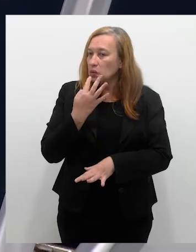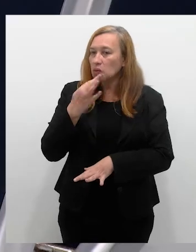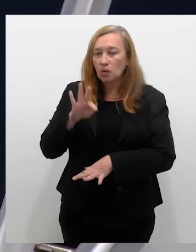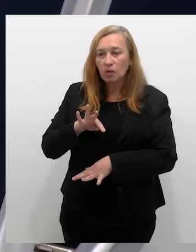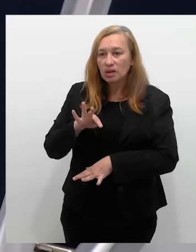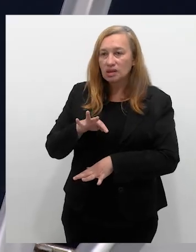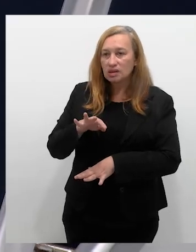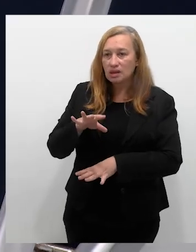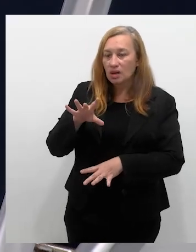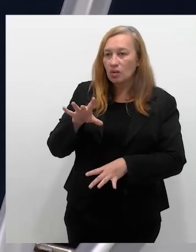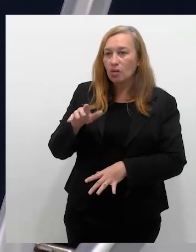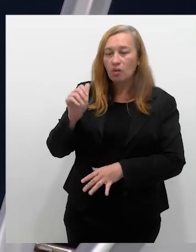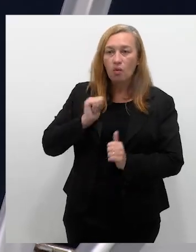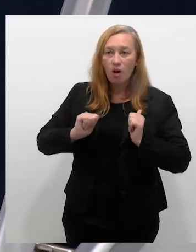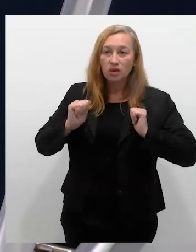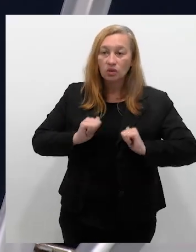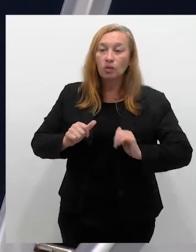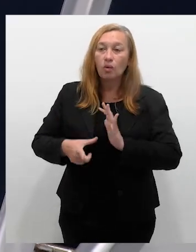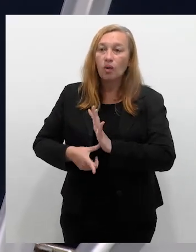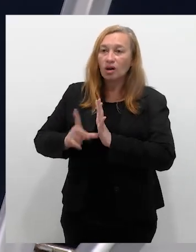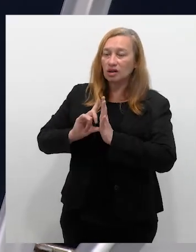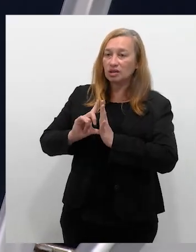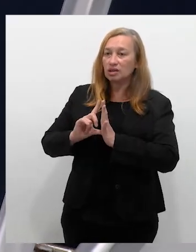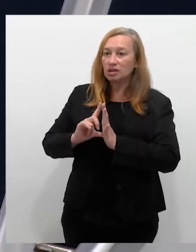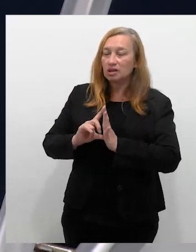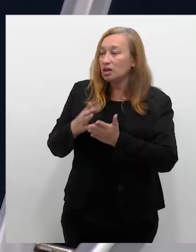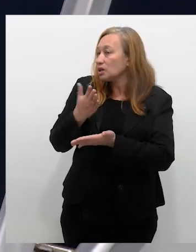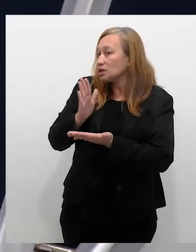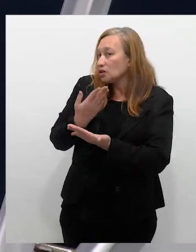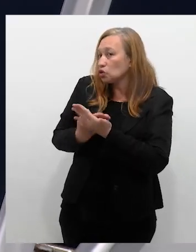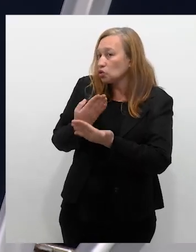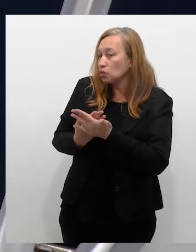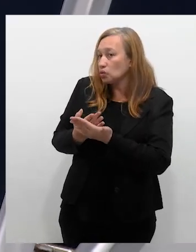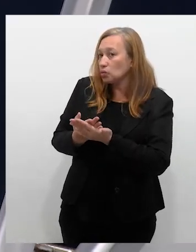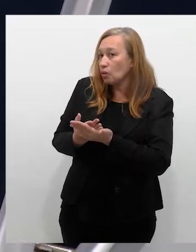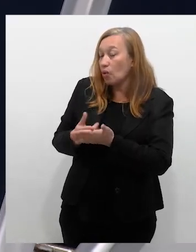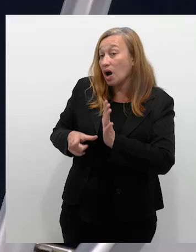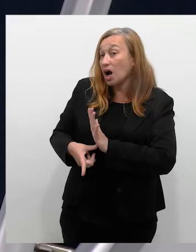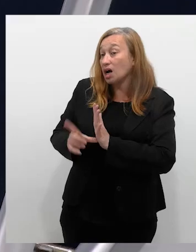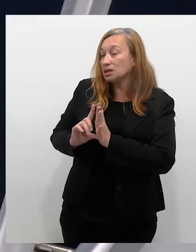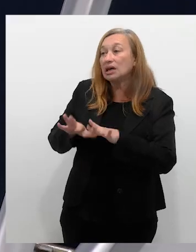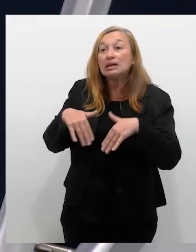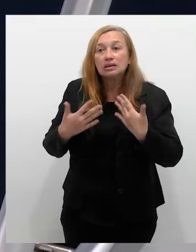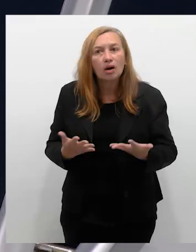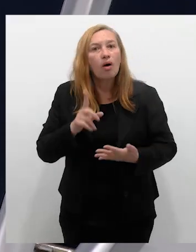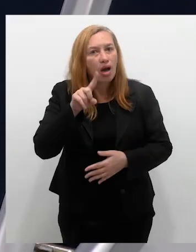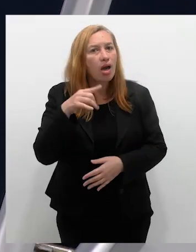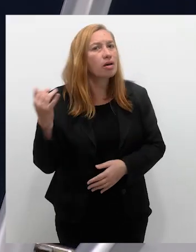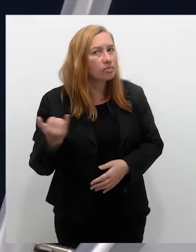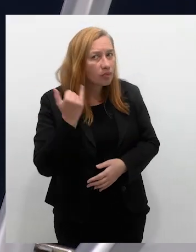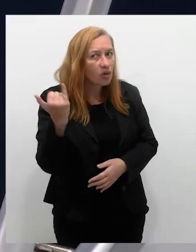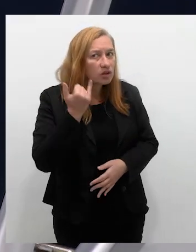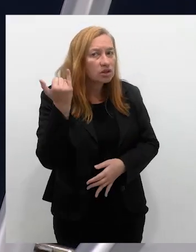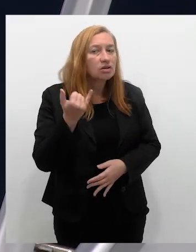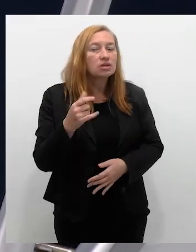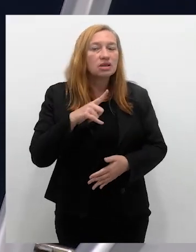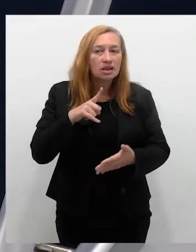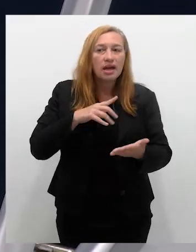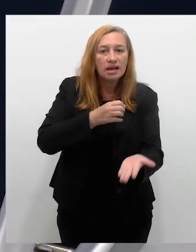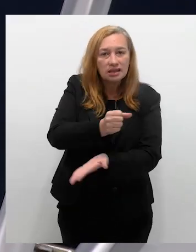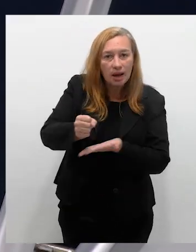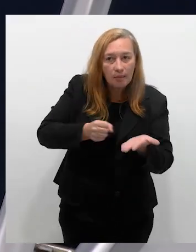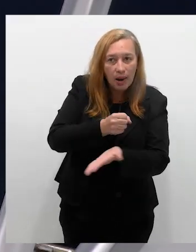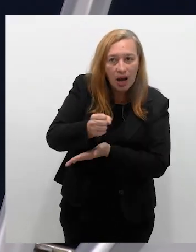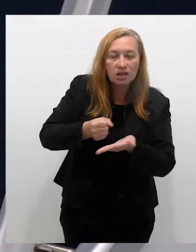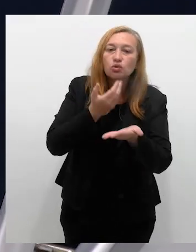não conheceu aquele ator antes, você não passou o texto com ele antes. Então, é muito importante você ter